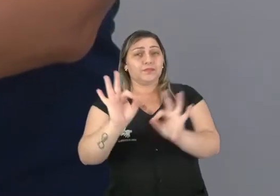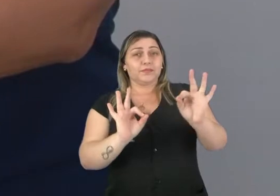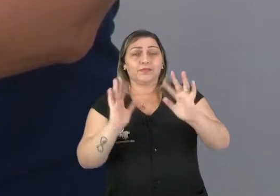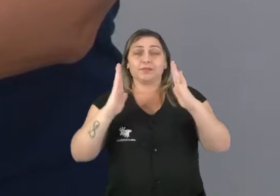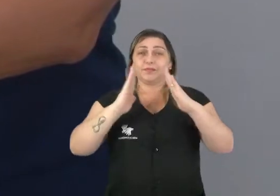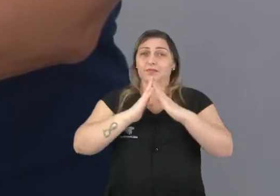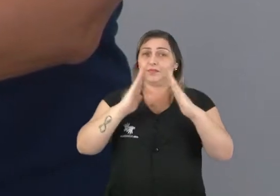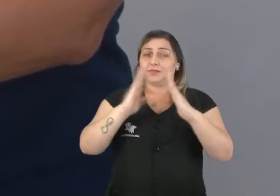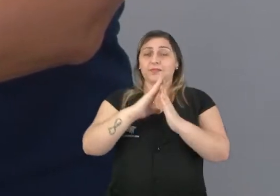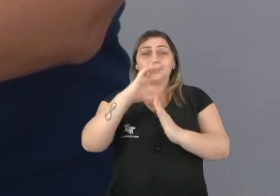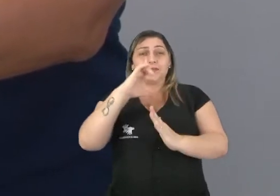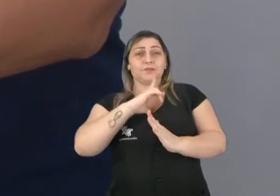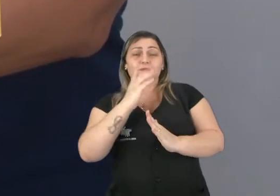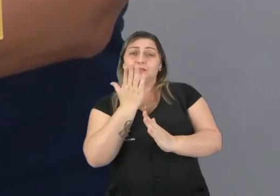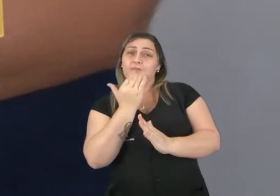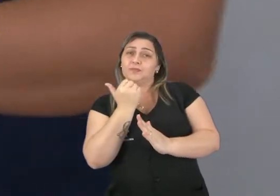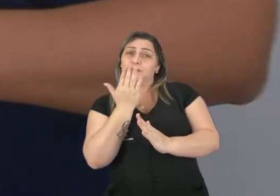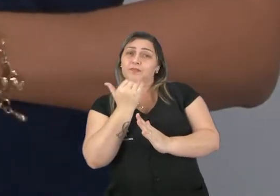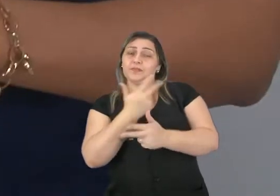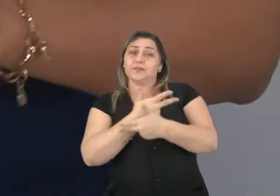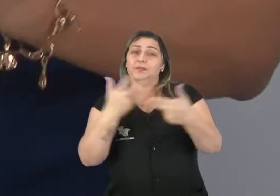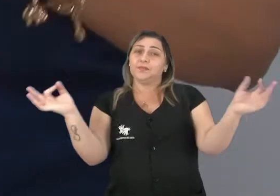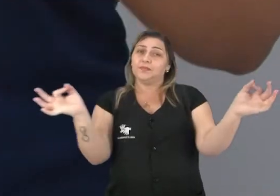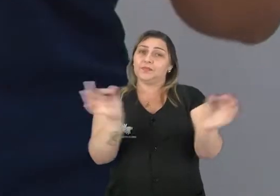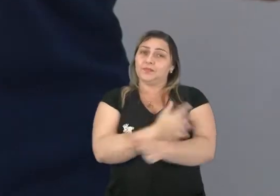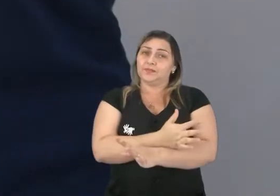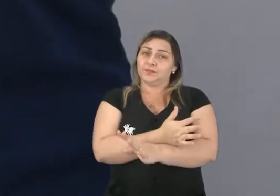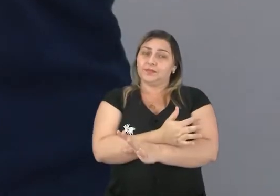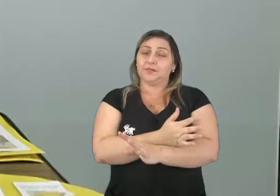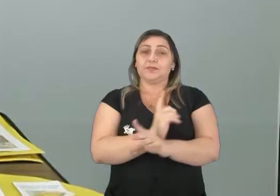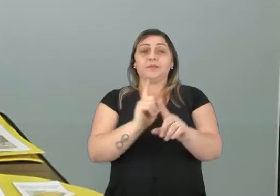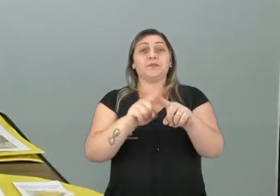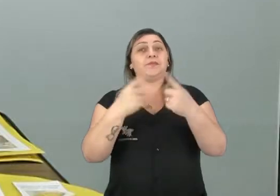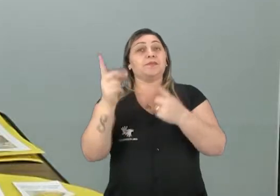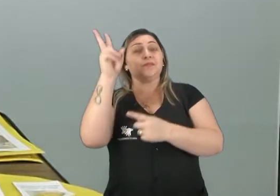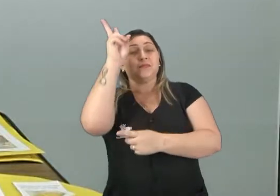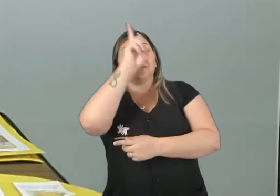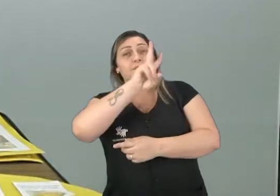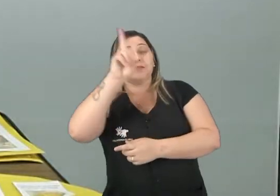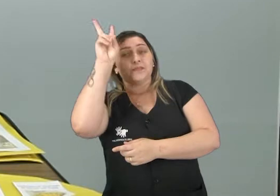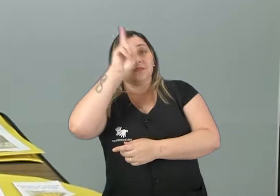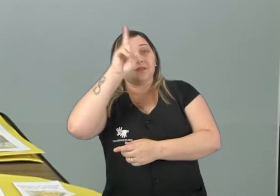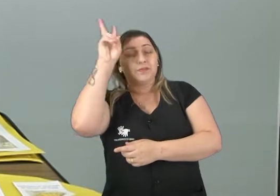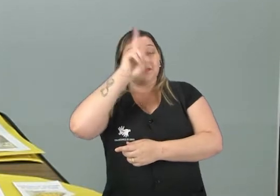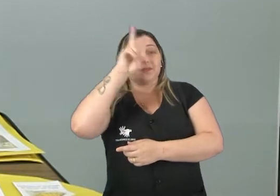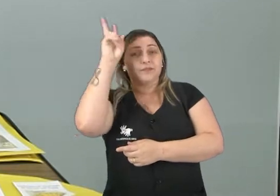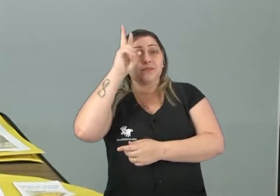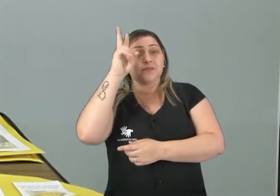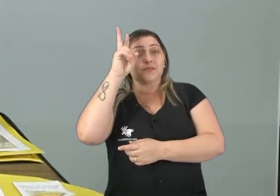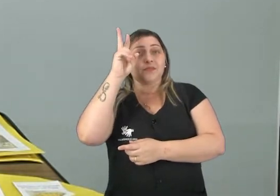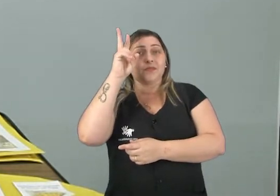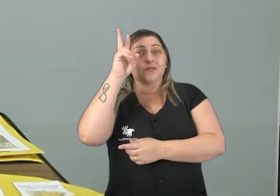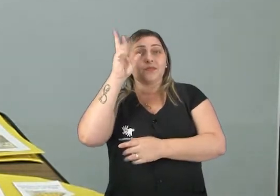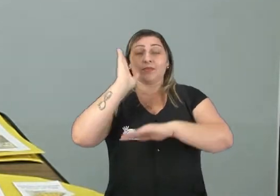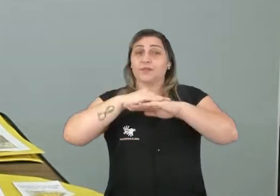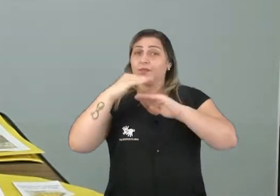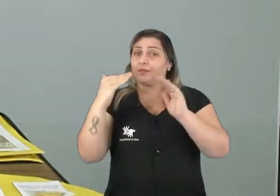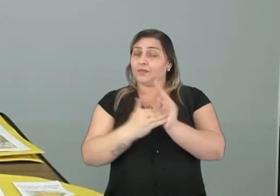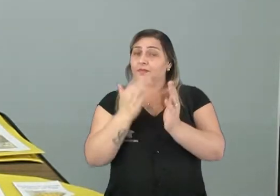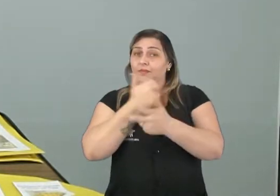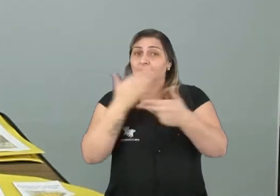casa e temos a refeição prontinha. Mas lembram que nem todos os alimentos eles